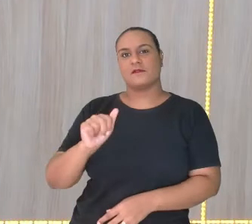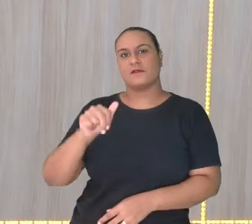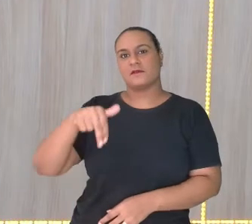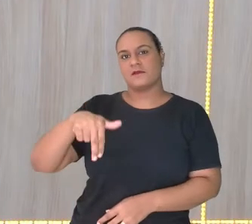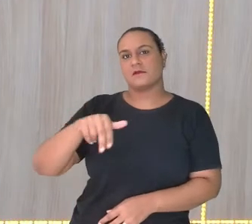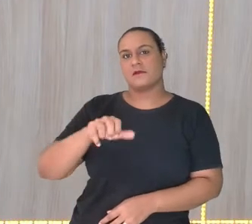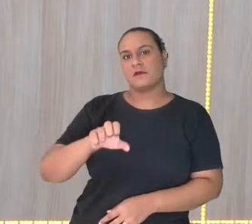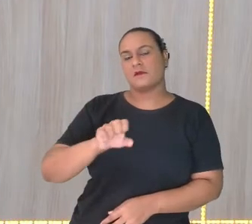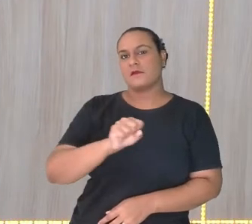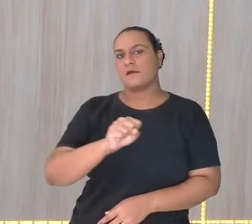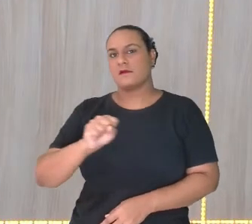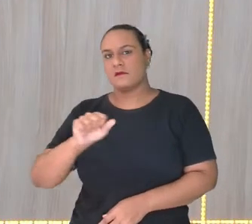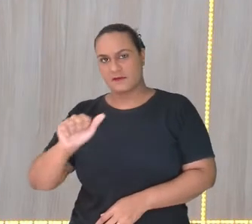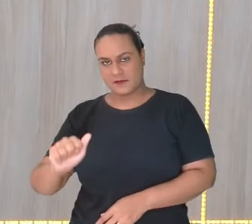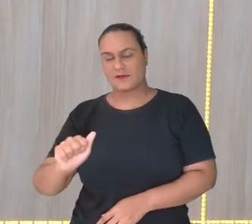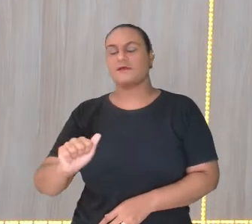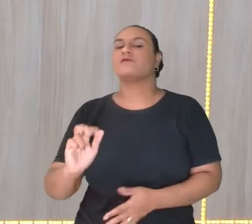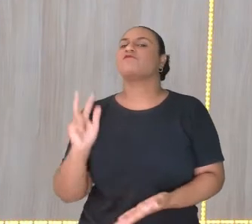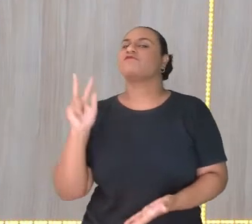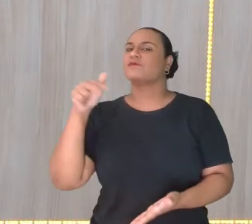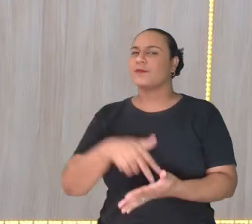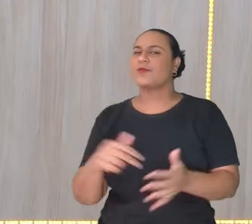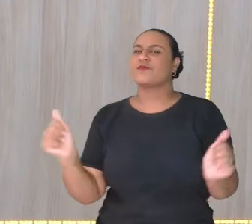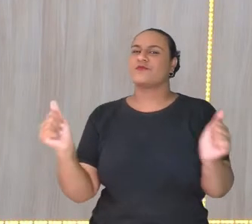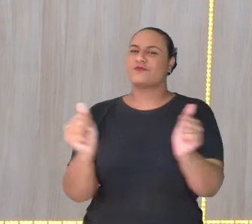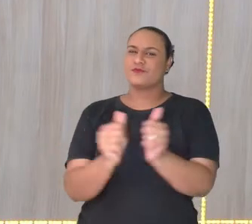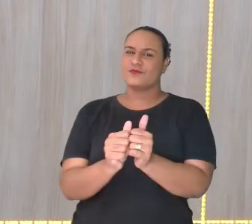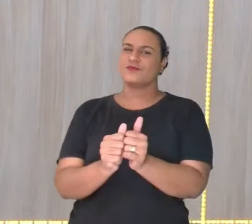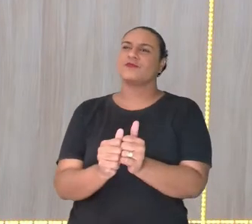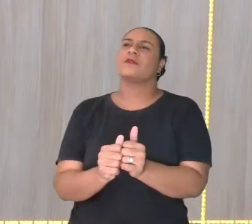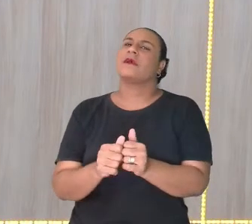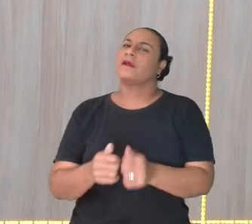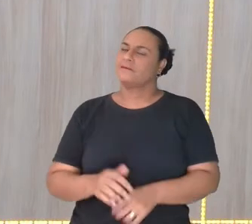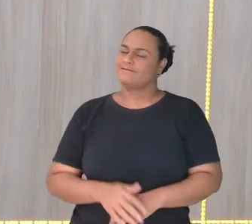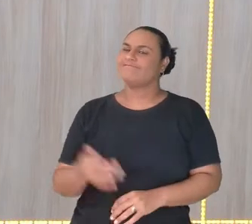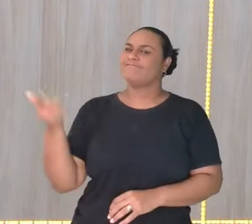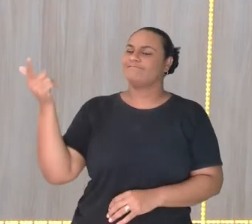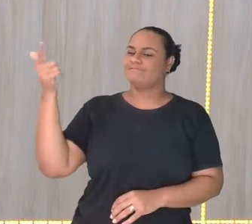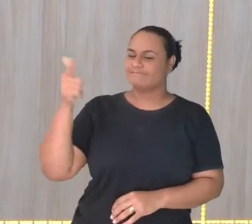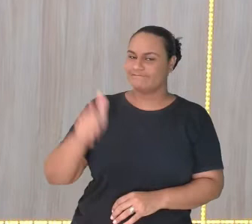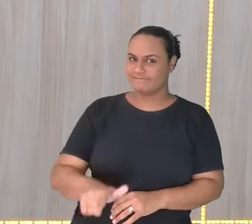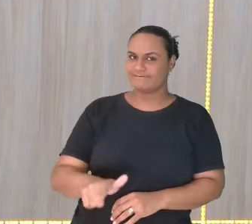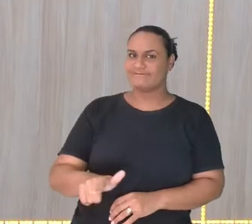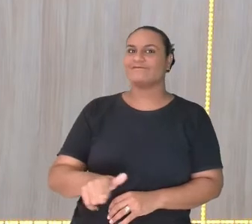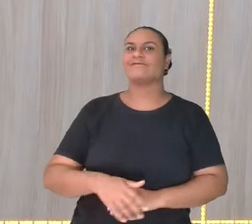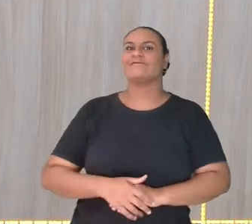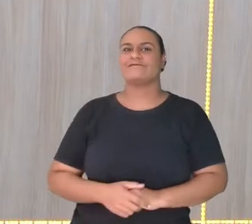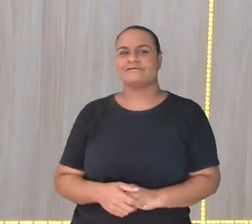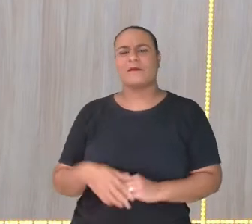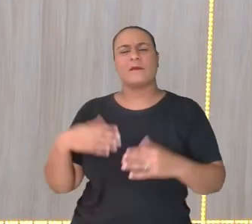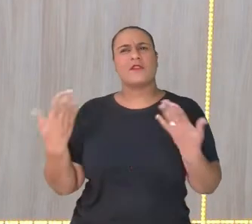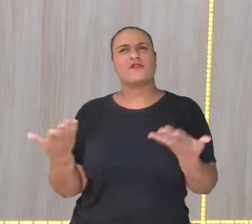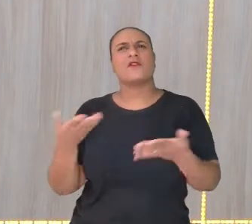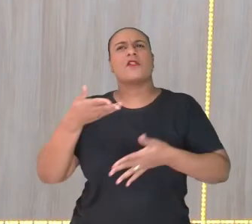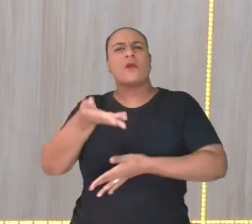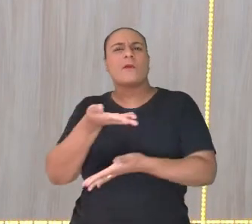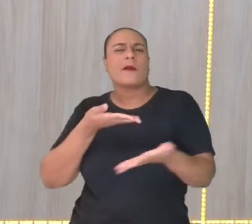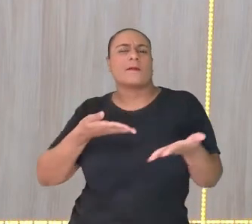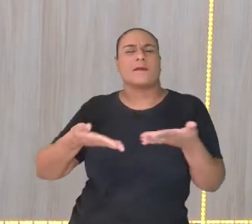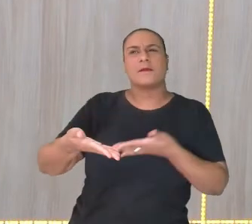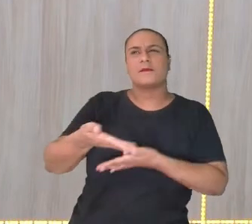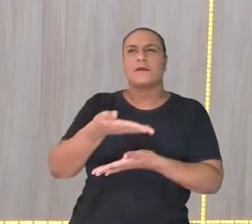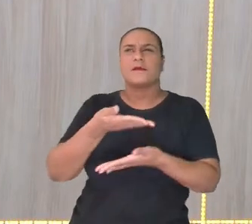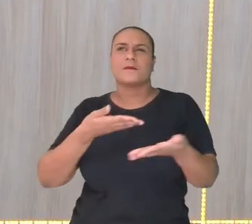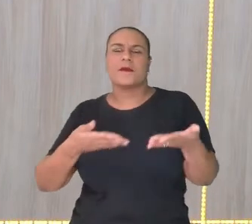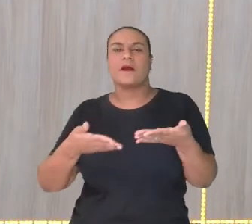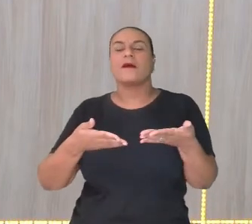para Aulas Digitais, e estamos aqui junto, né, sétimo ano, de novo aqui, para trocar algumas